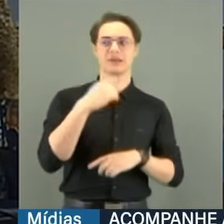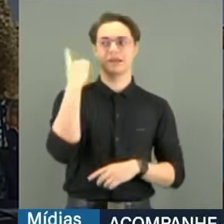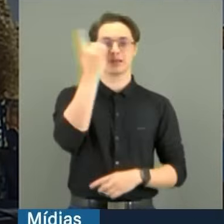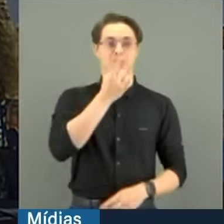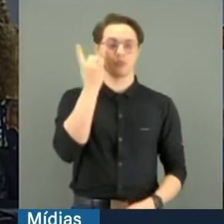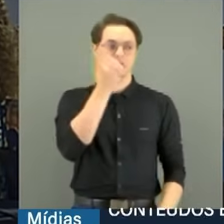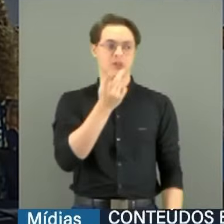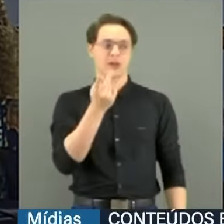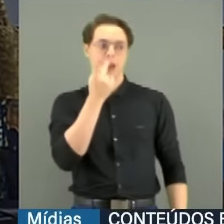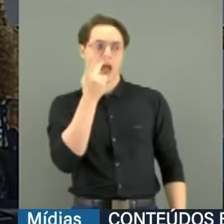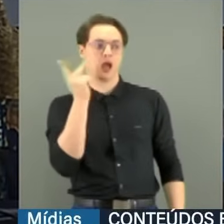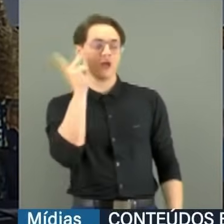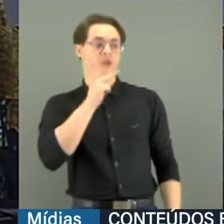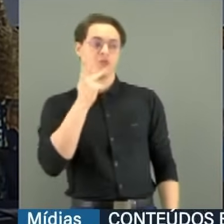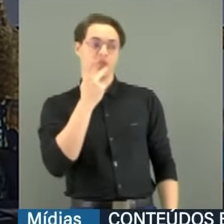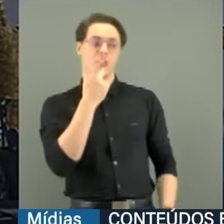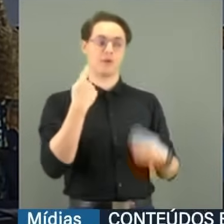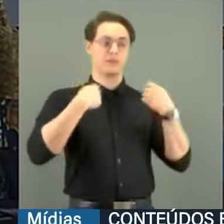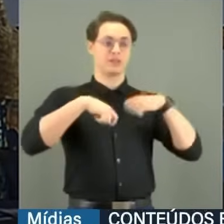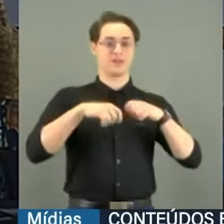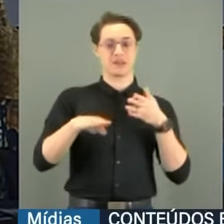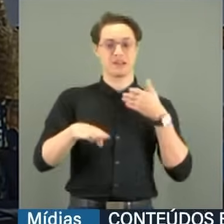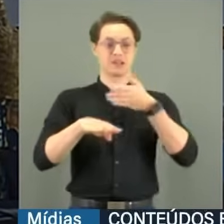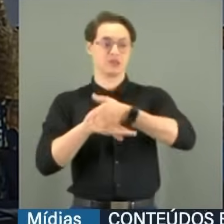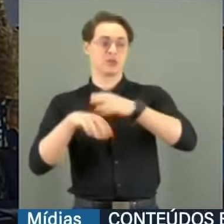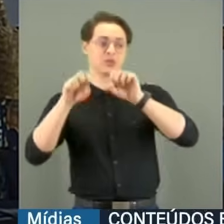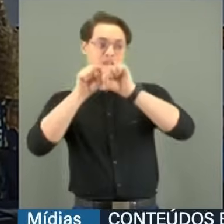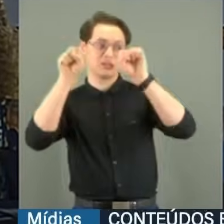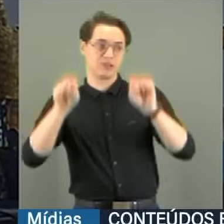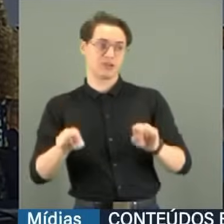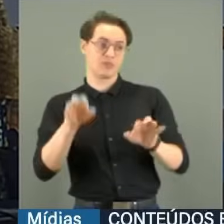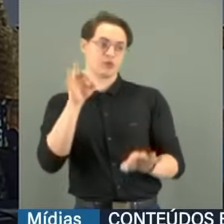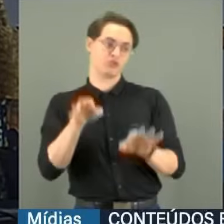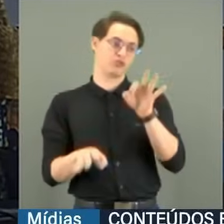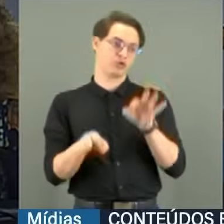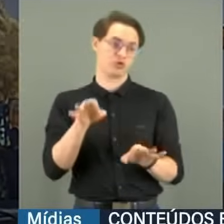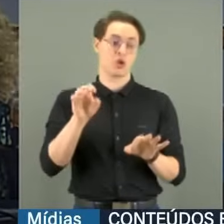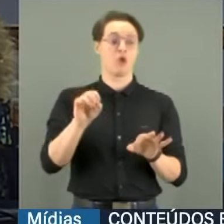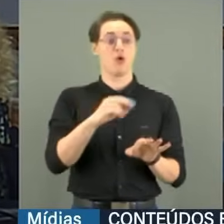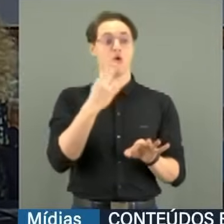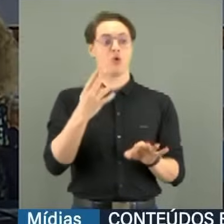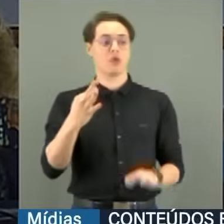invadir algum sistema de justiça, ou